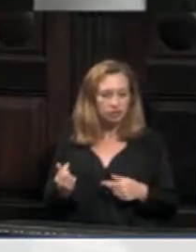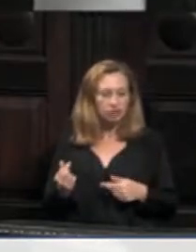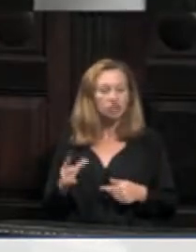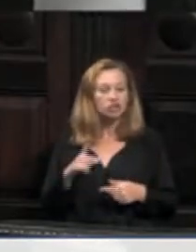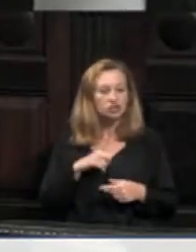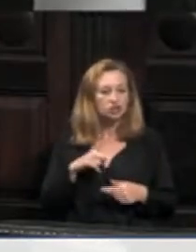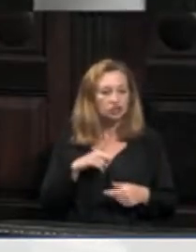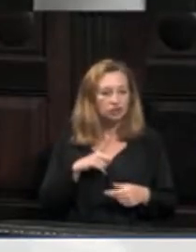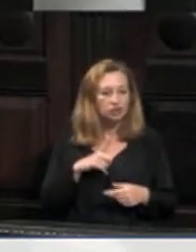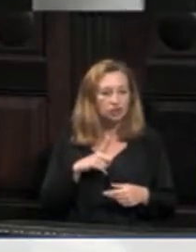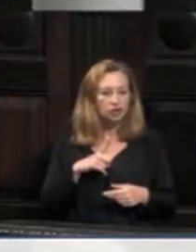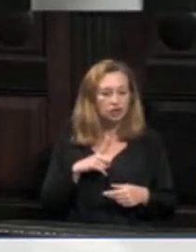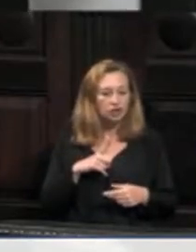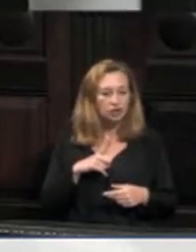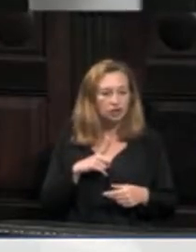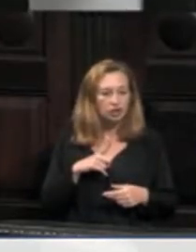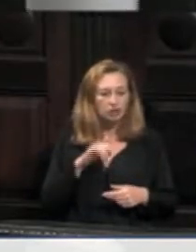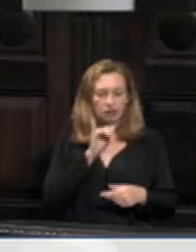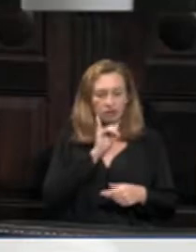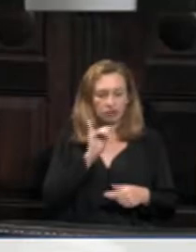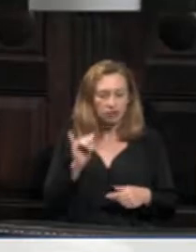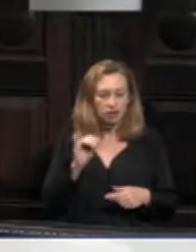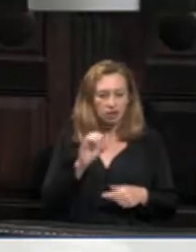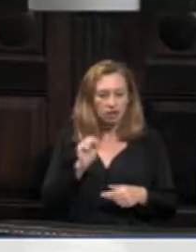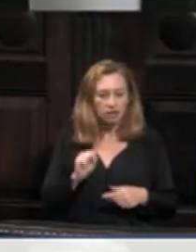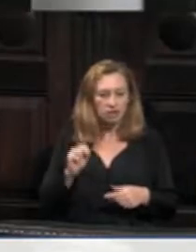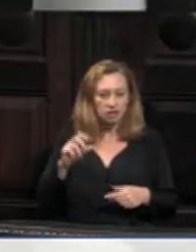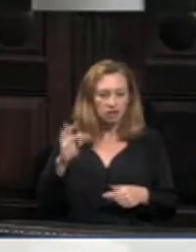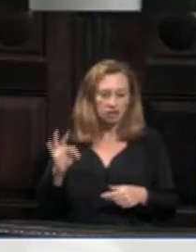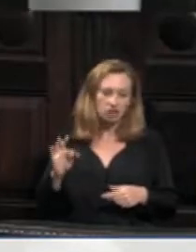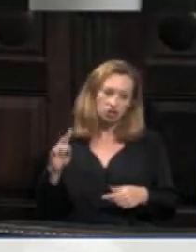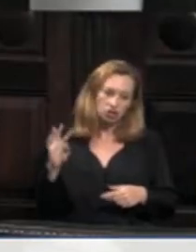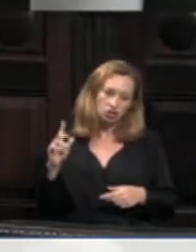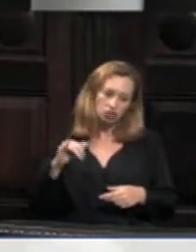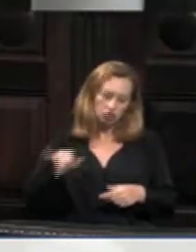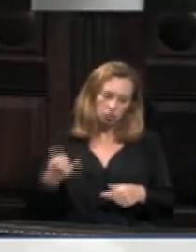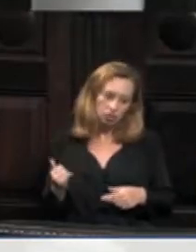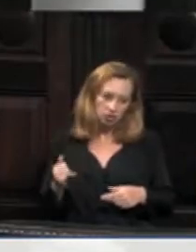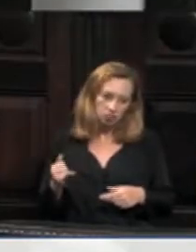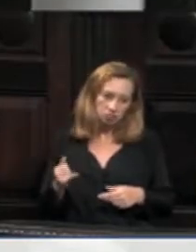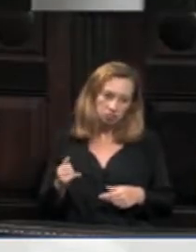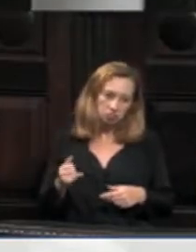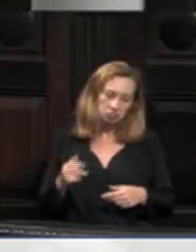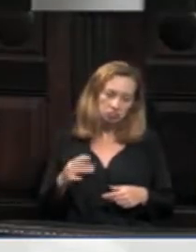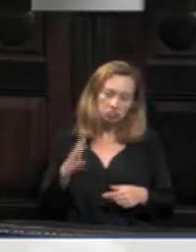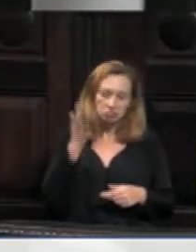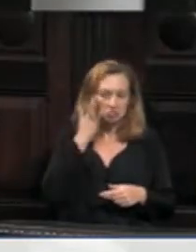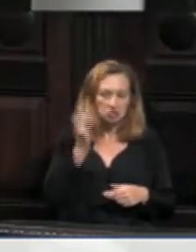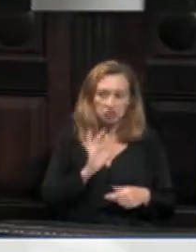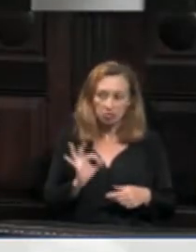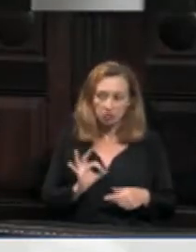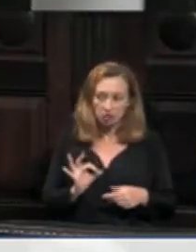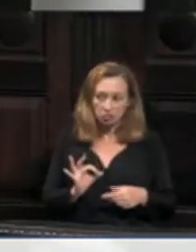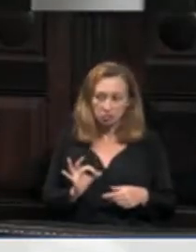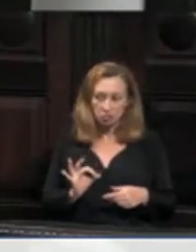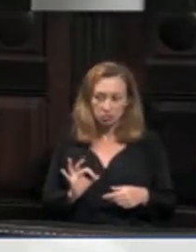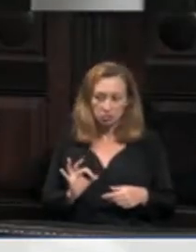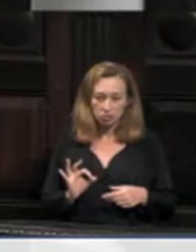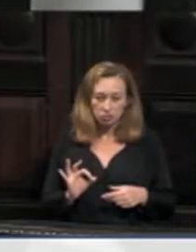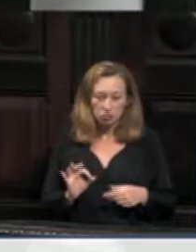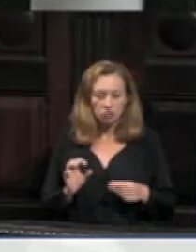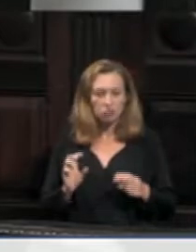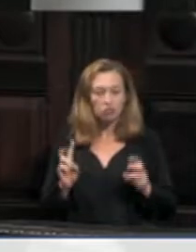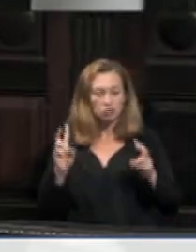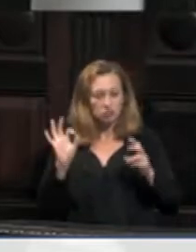denúncia no STJ. Denúncia que ainda não foi acatada. Então, o que é subjúdice?